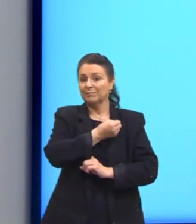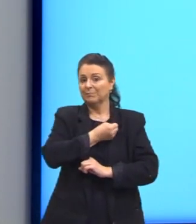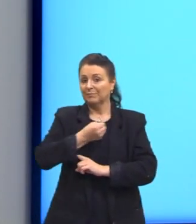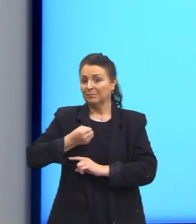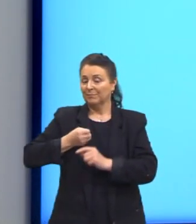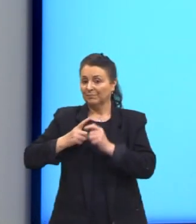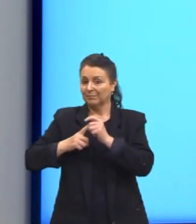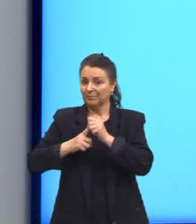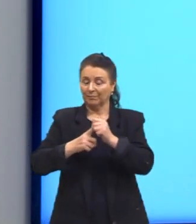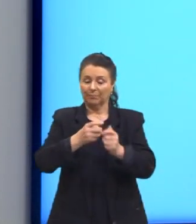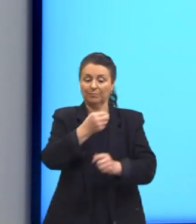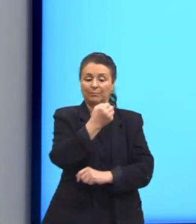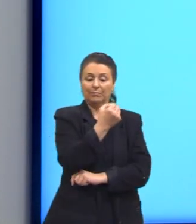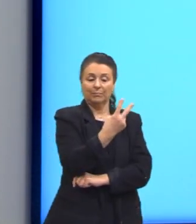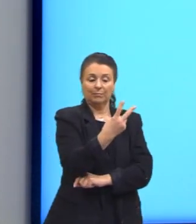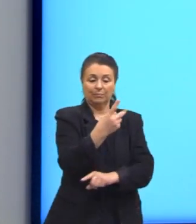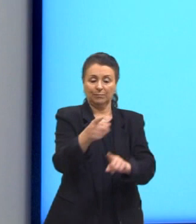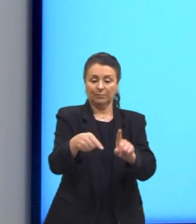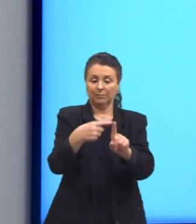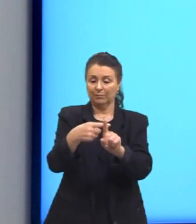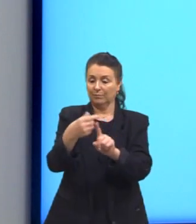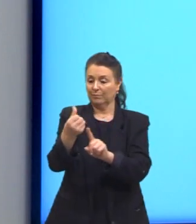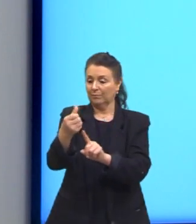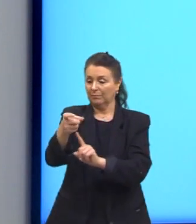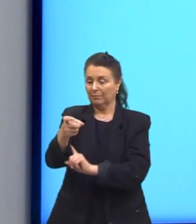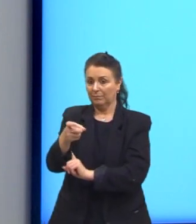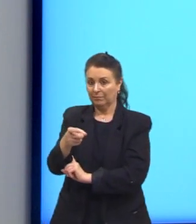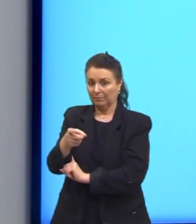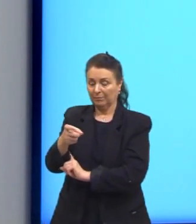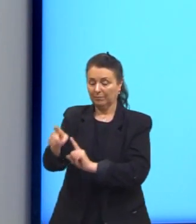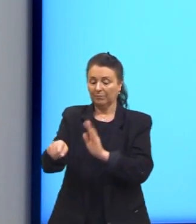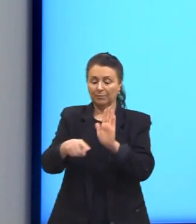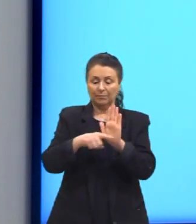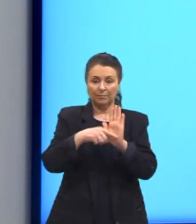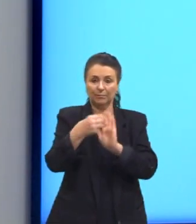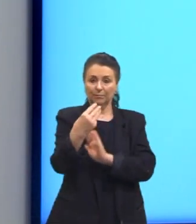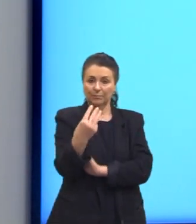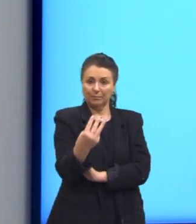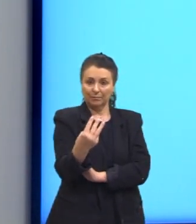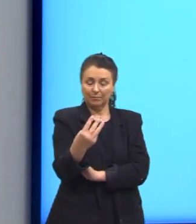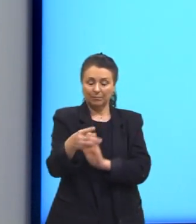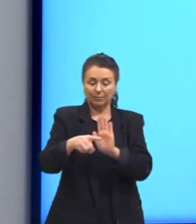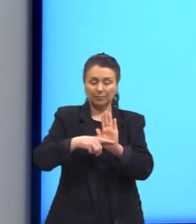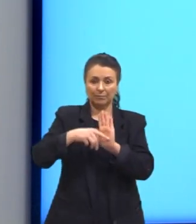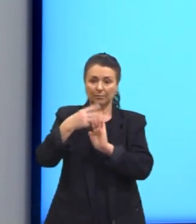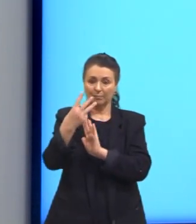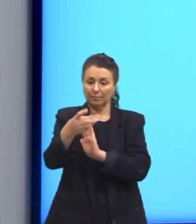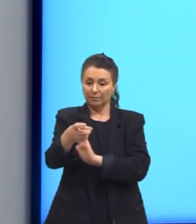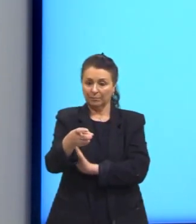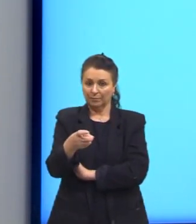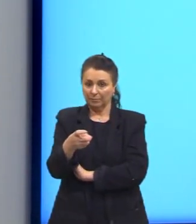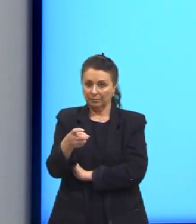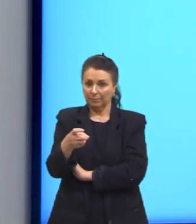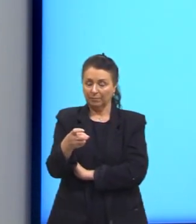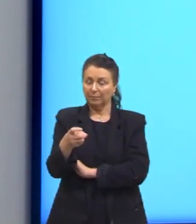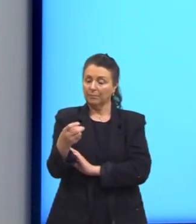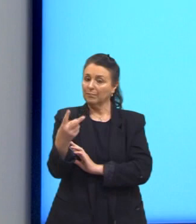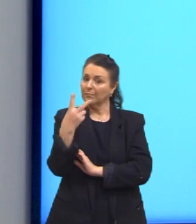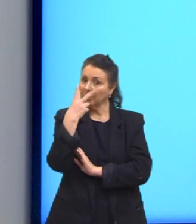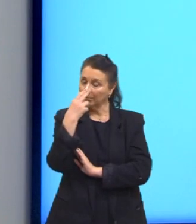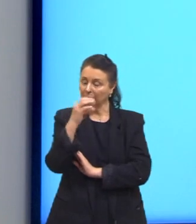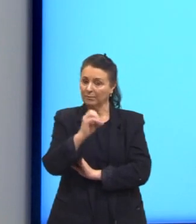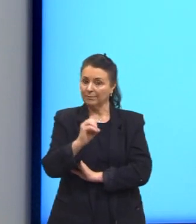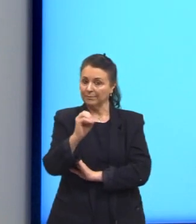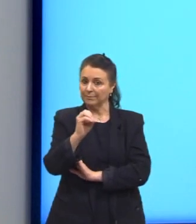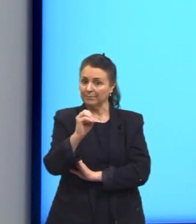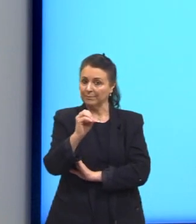ficaria 2 mais 6x menos 3 menos 3x igual a zero.